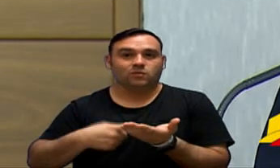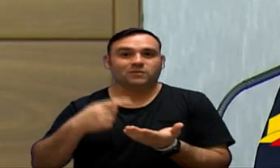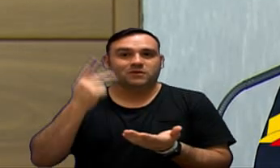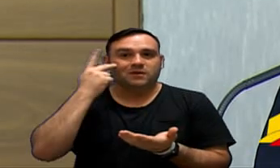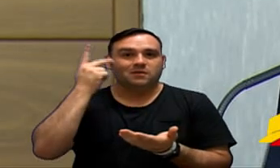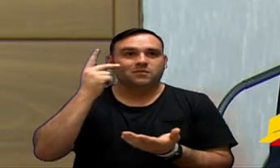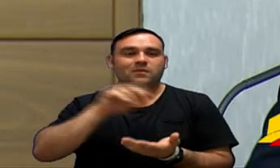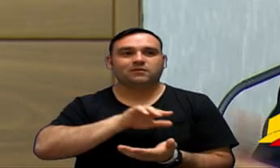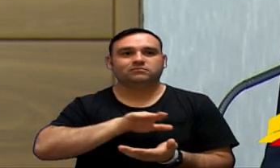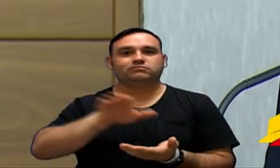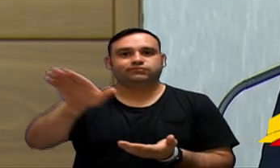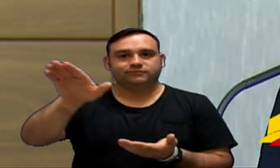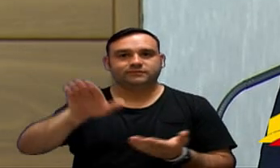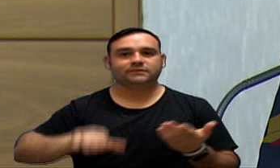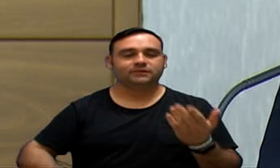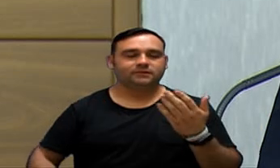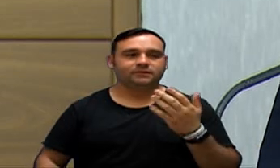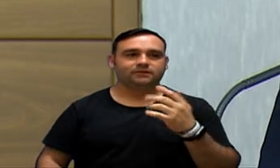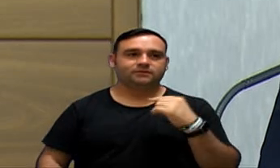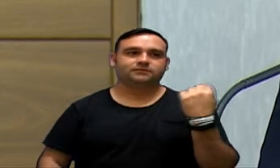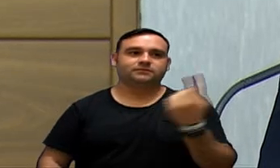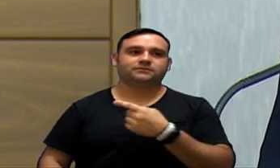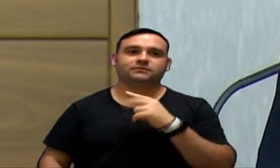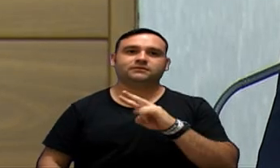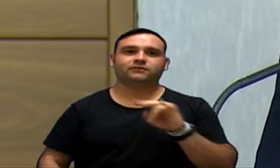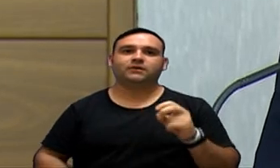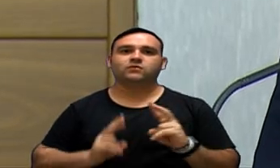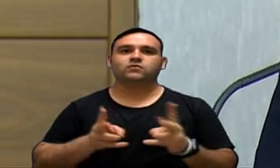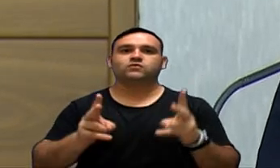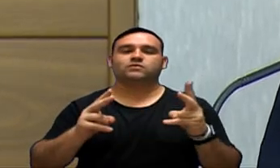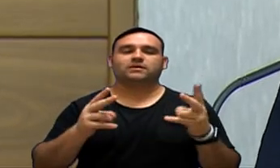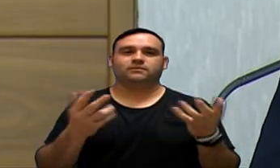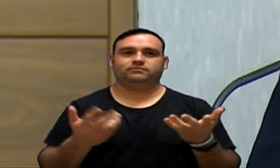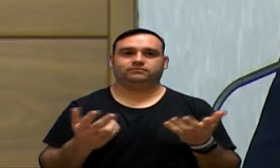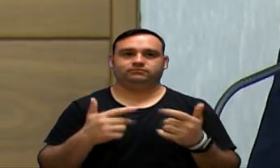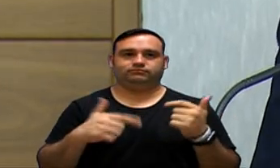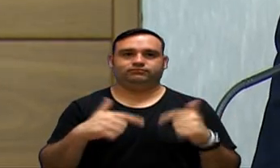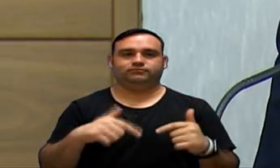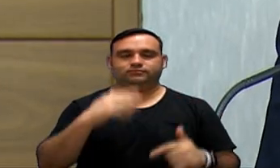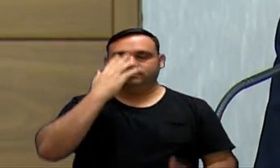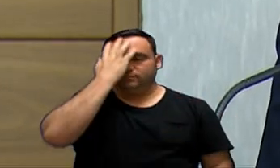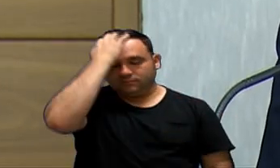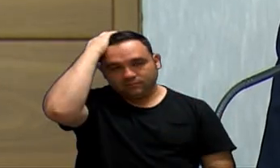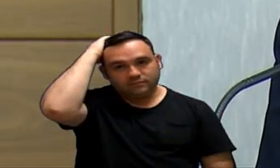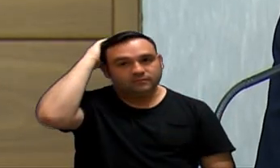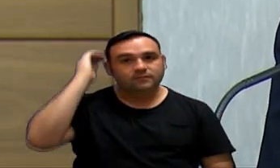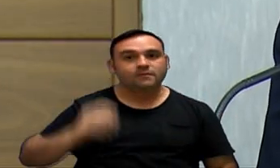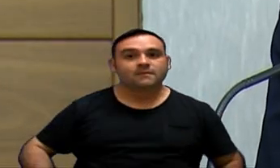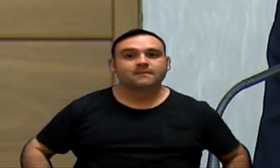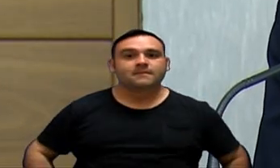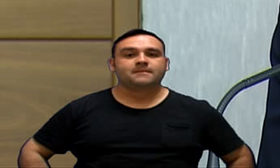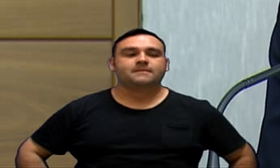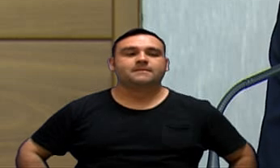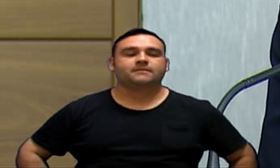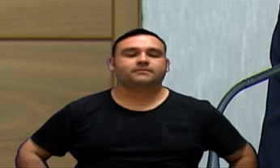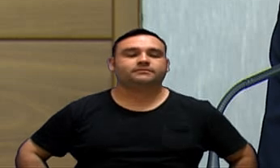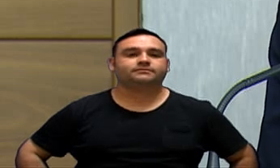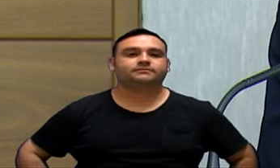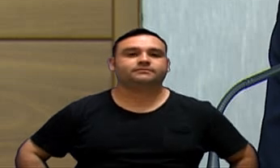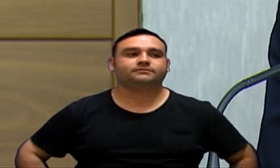São Paulo, então a gente vai dar continuidade aos trabalhos. Obrigado. Boa tarde a